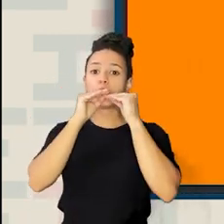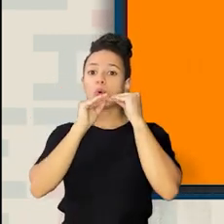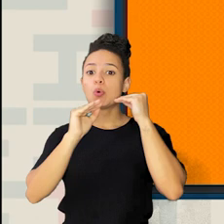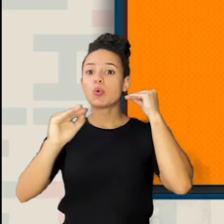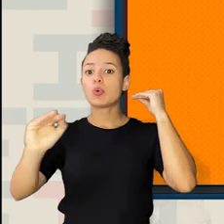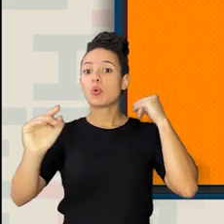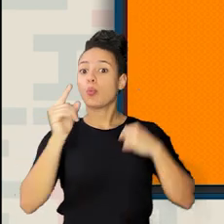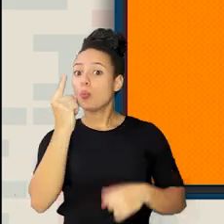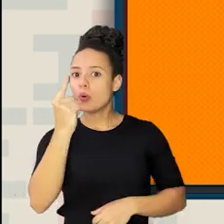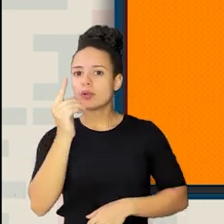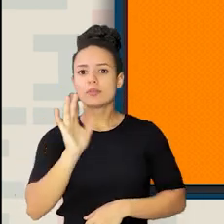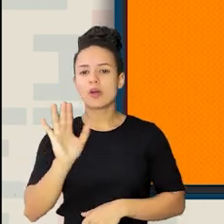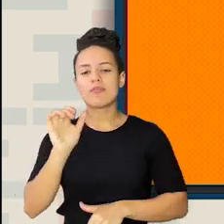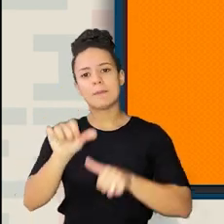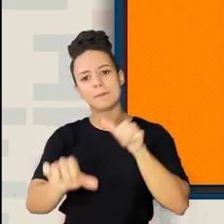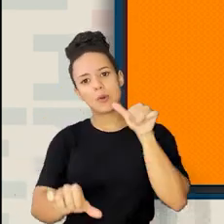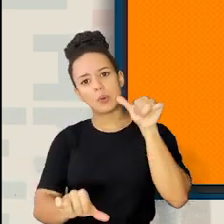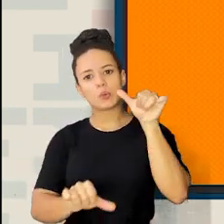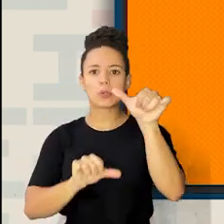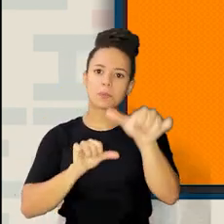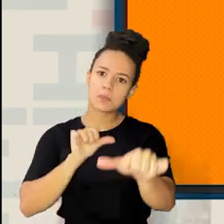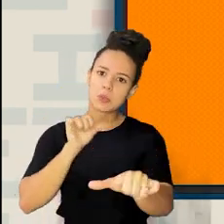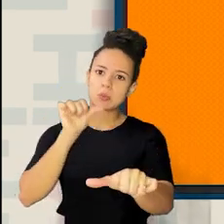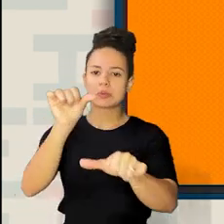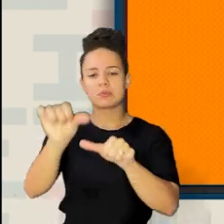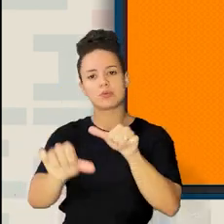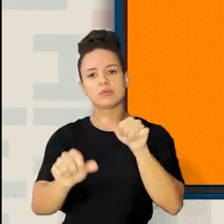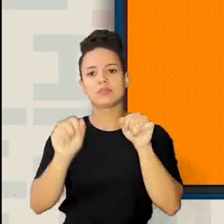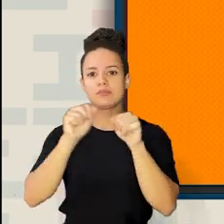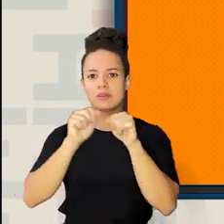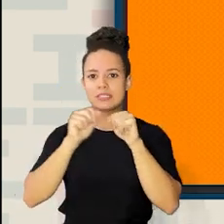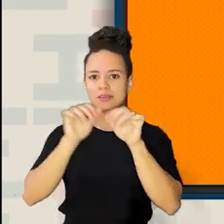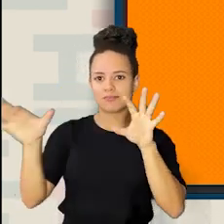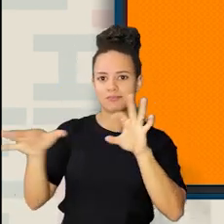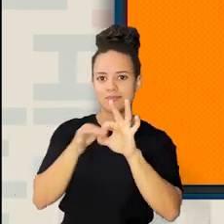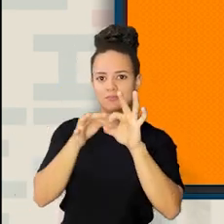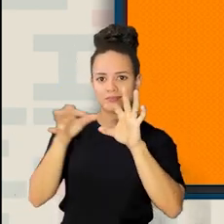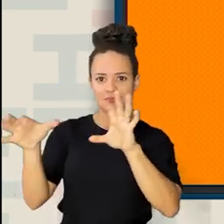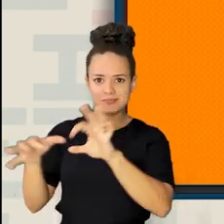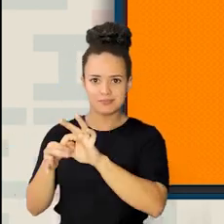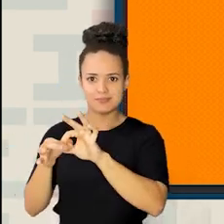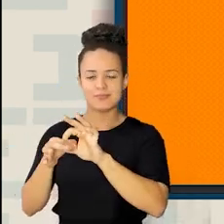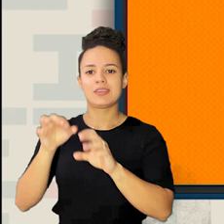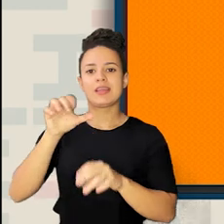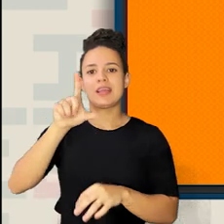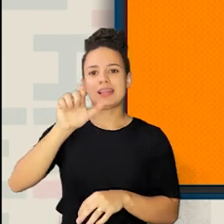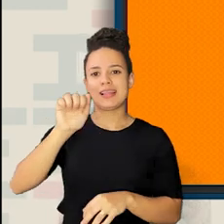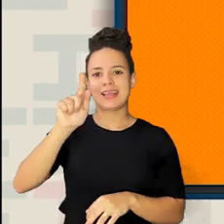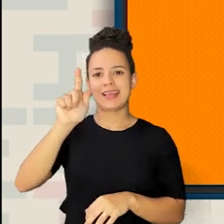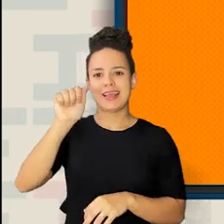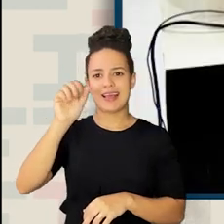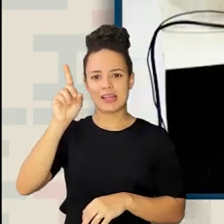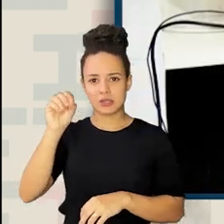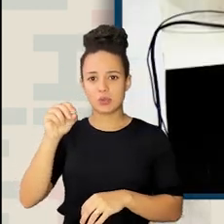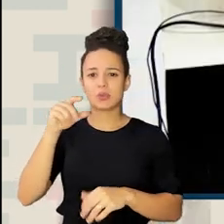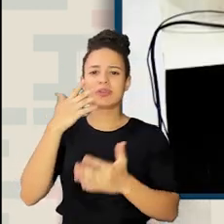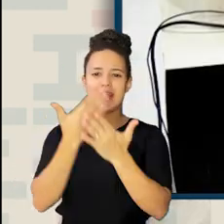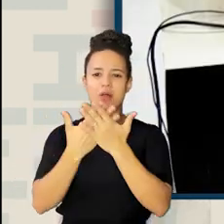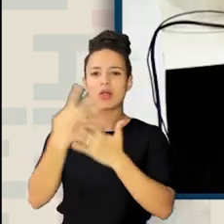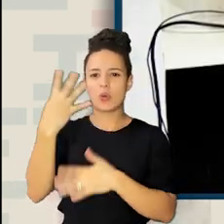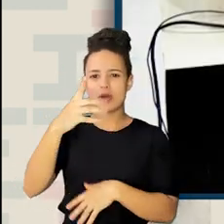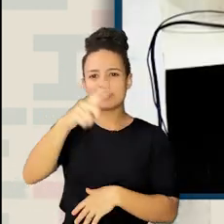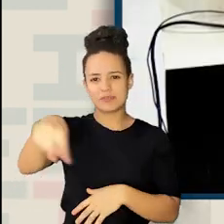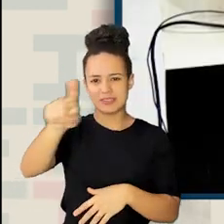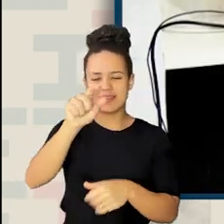longa. Você já vai mudando, fazendo um legato, como eu expliquei, como vocês vão ver no módulo 4